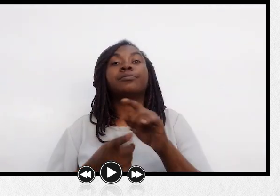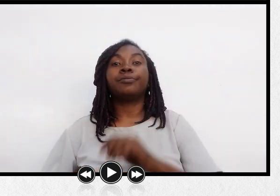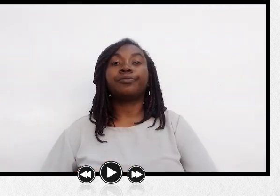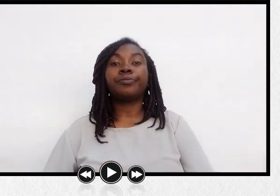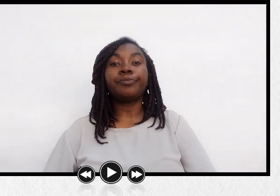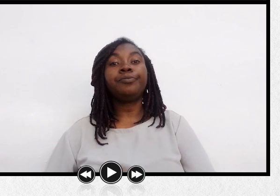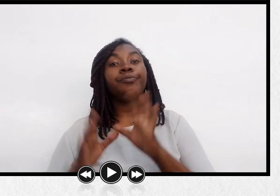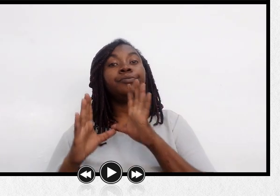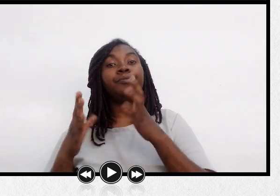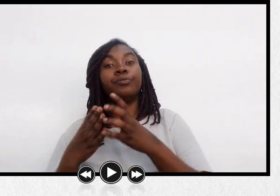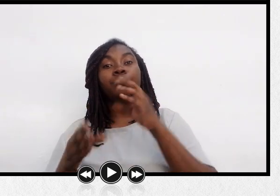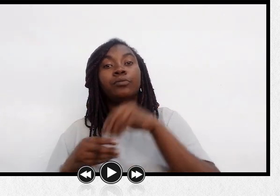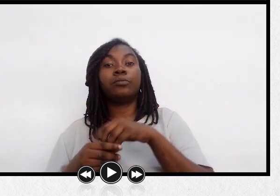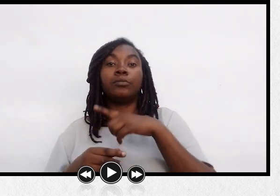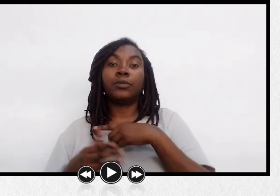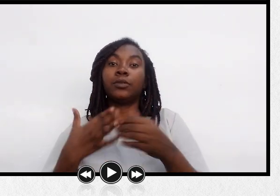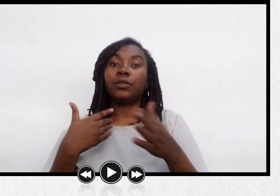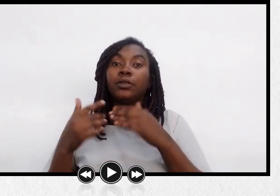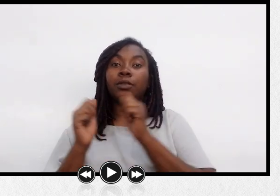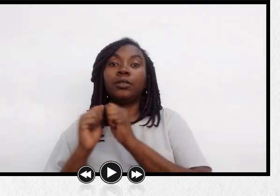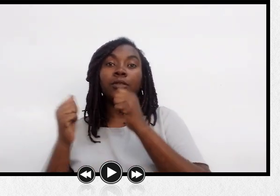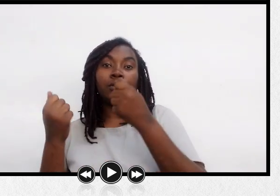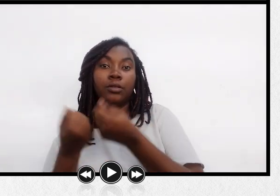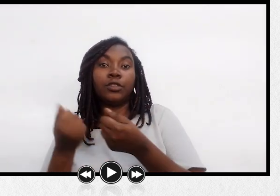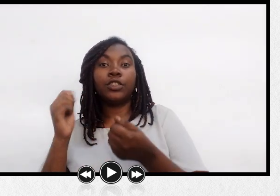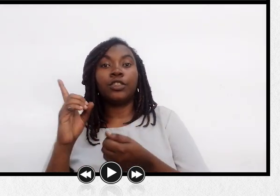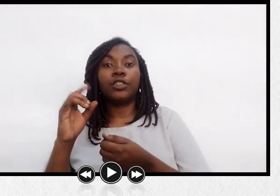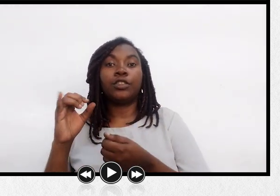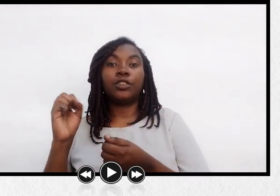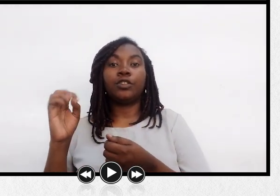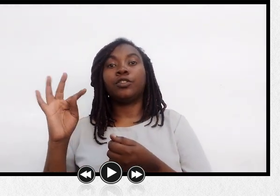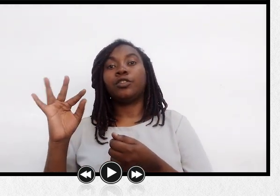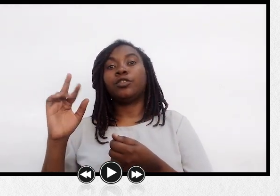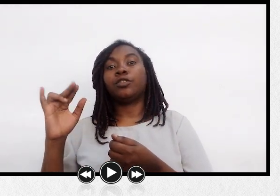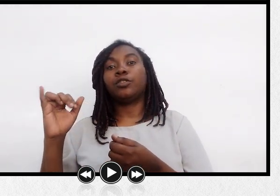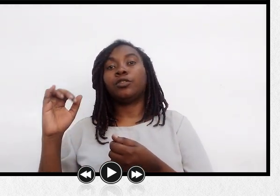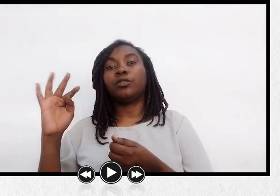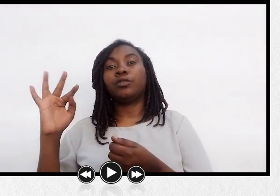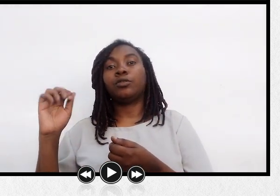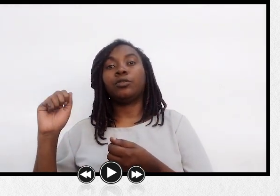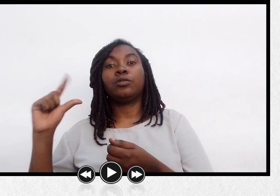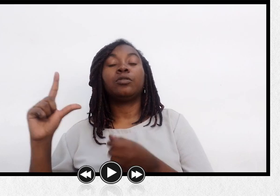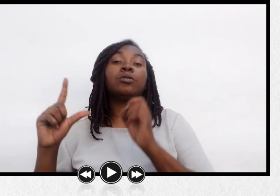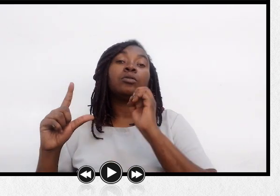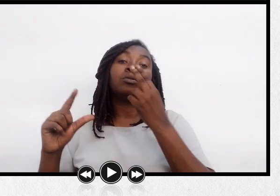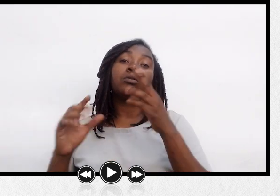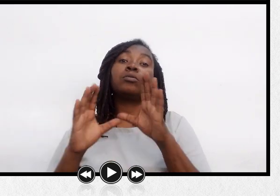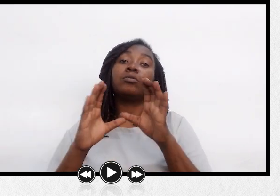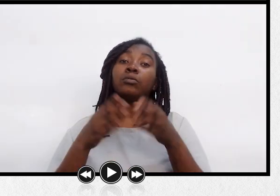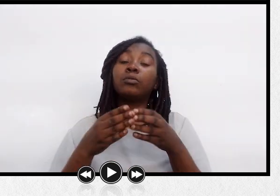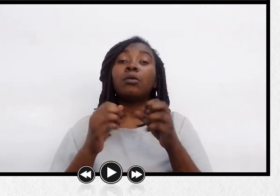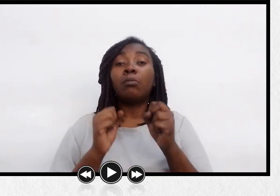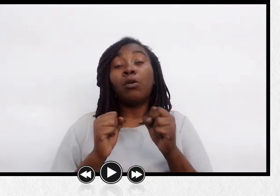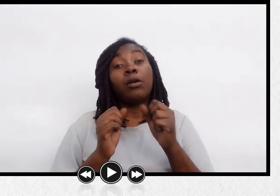nos comitês nós temos tanto a associação distrital como os clubes podem, desde que